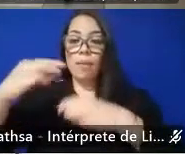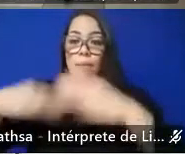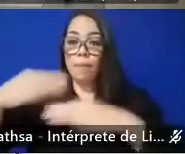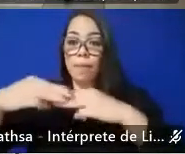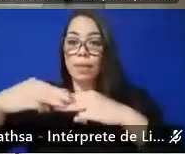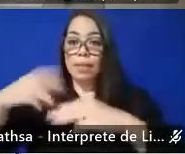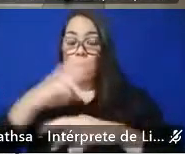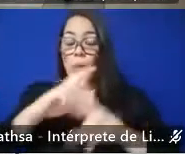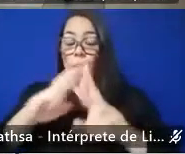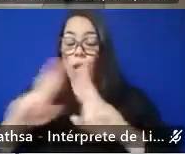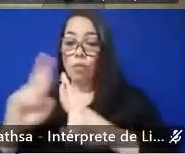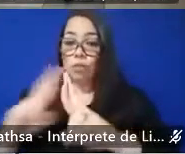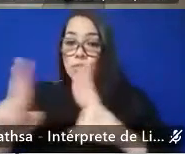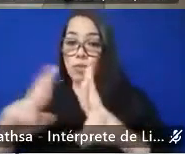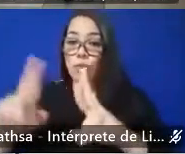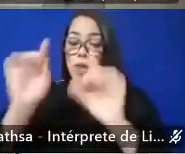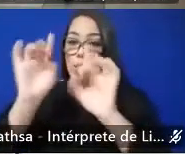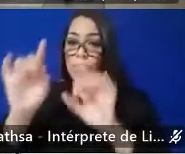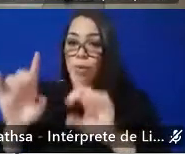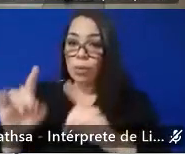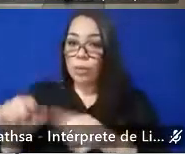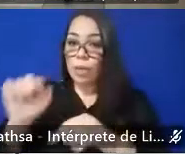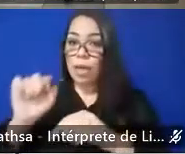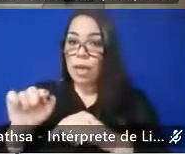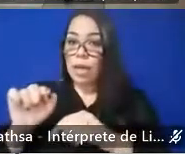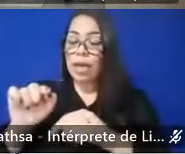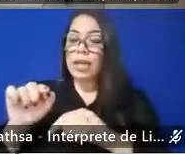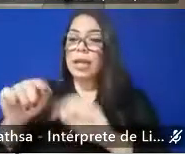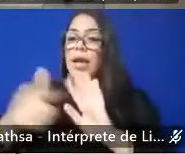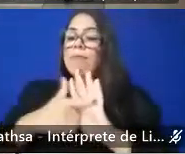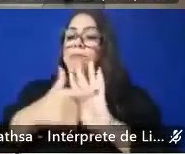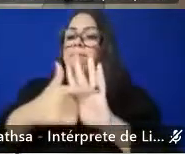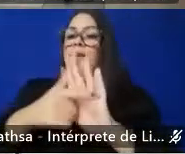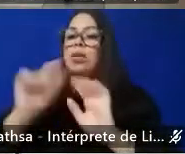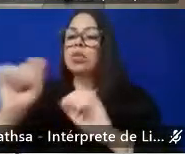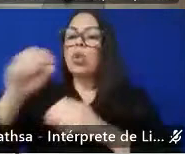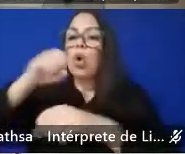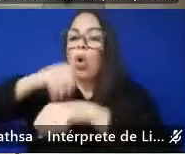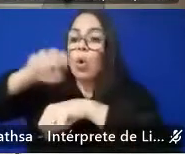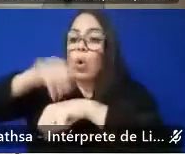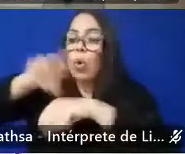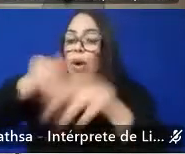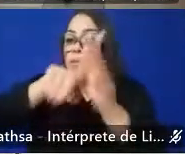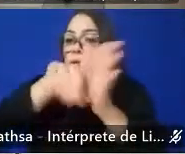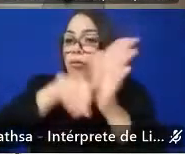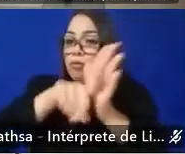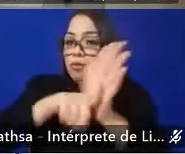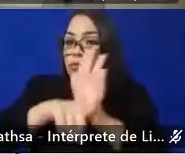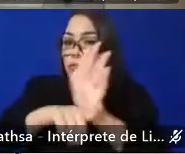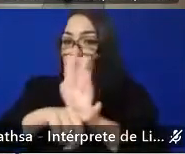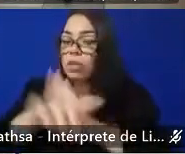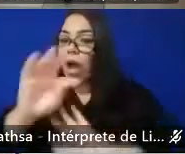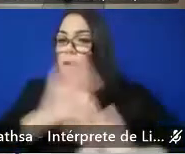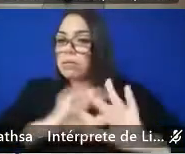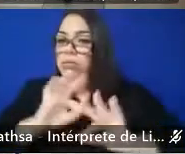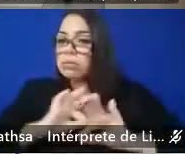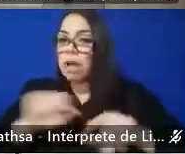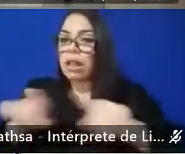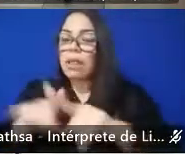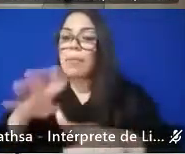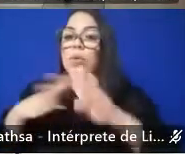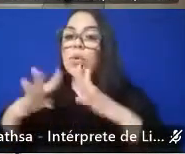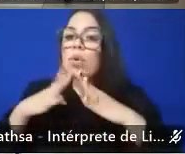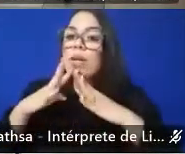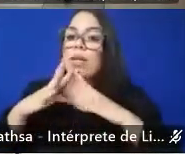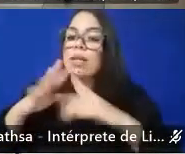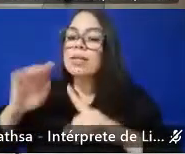no Imposto de agave e o papel de orientar e fiscalizar de conhecer e incentivar as boas práticas